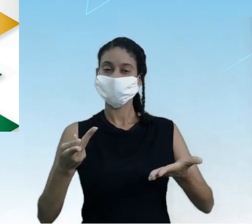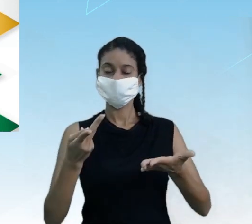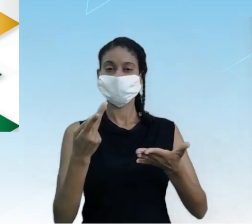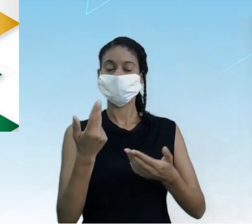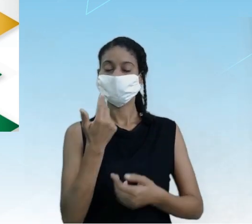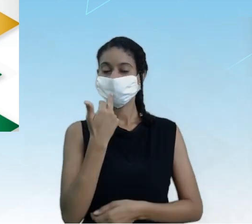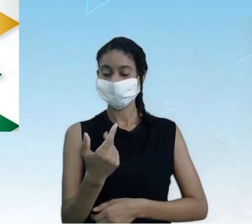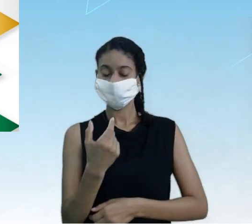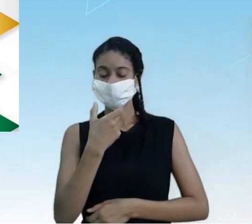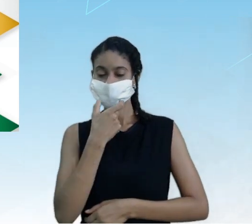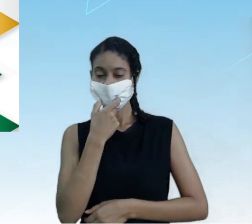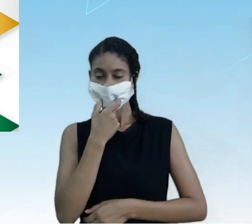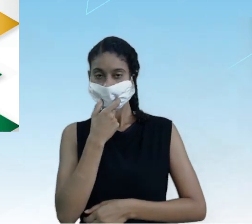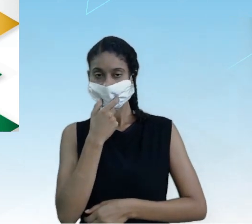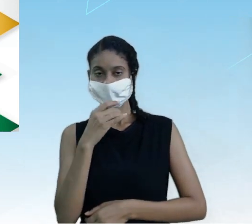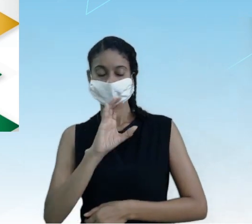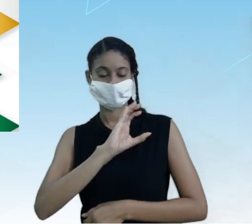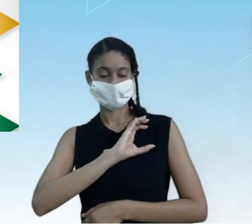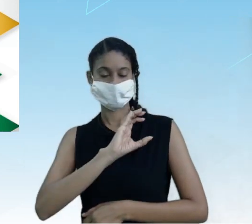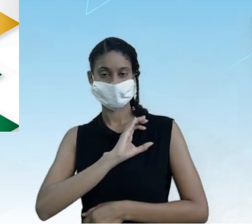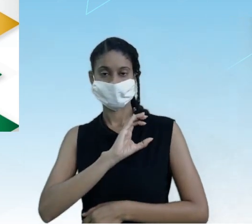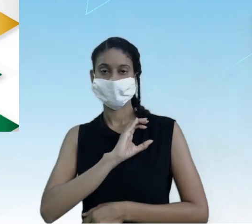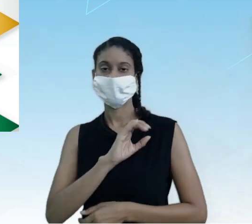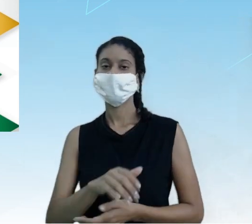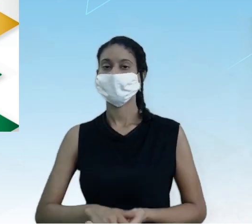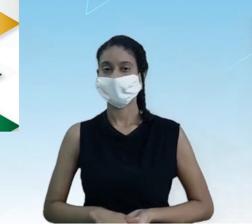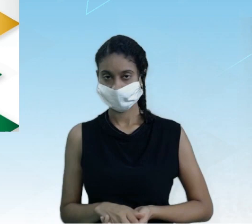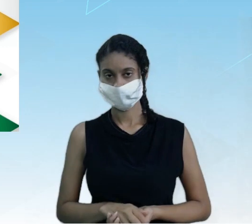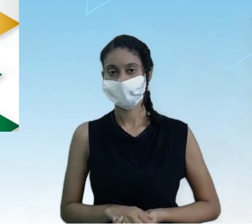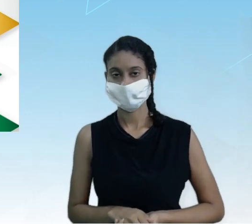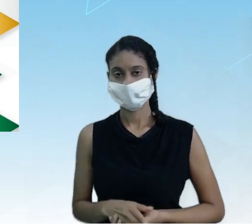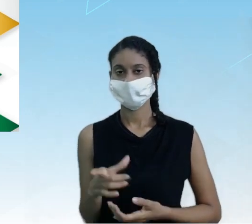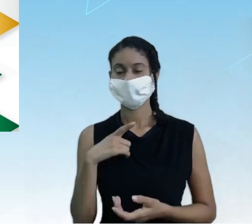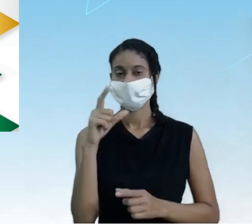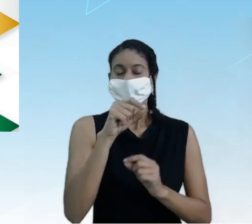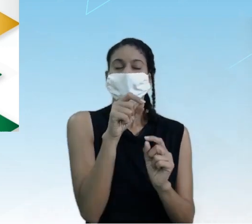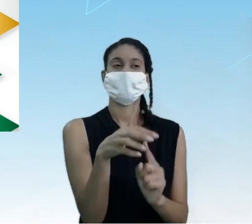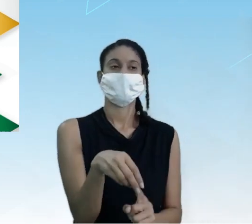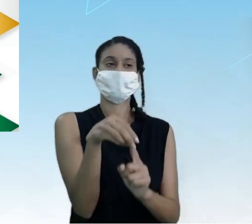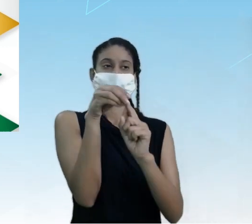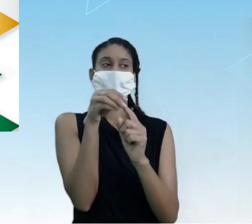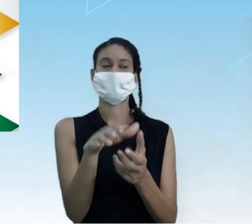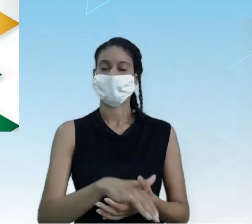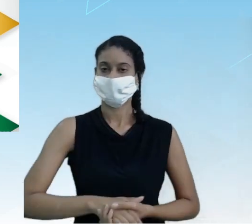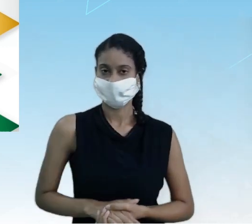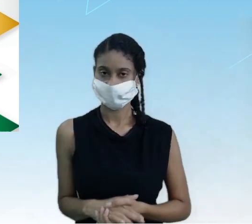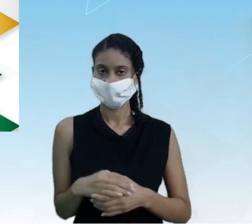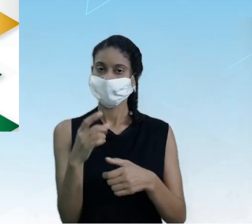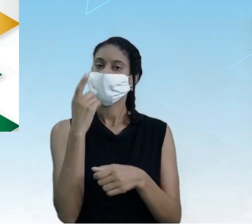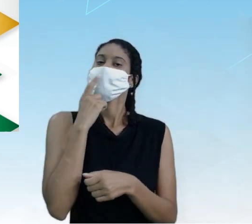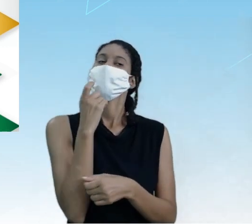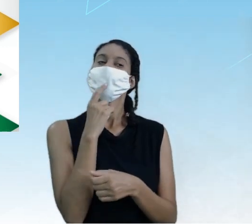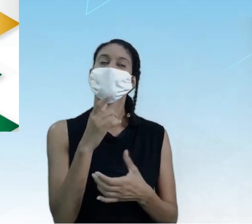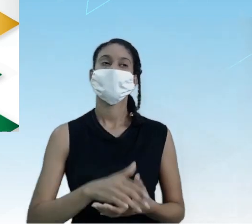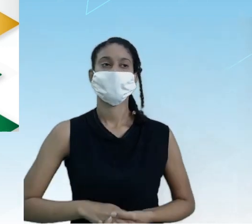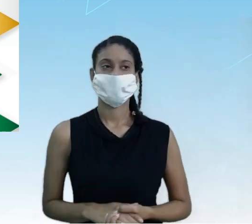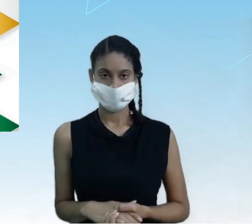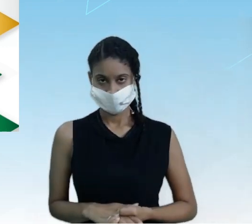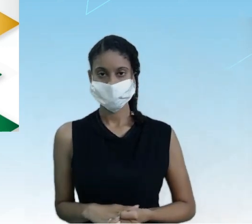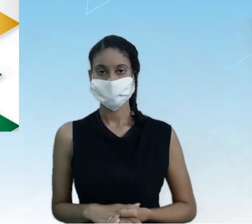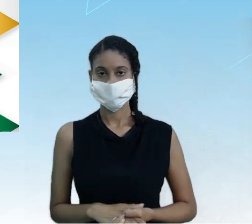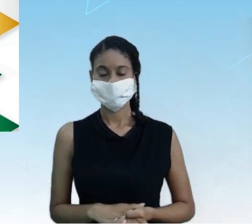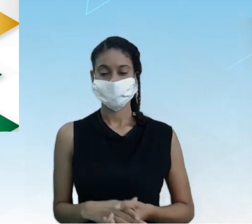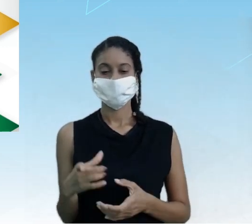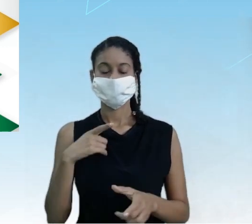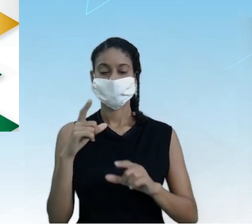língua inglesa and Canada? No Canadá, tem aí destaque em vermelho, né, em red.